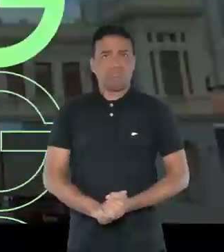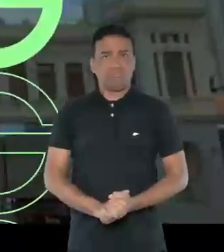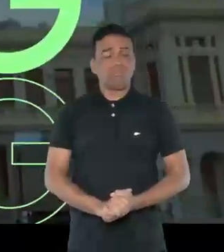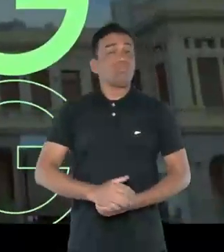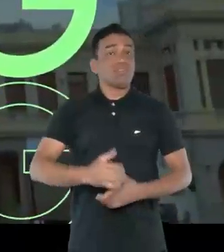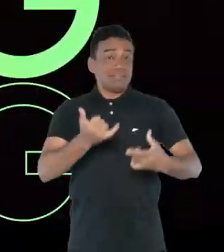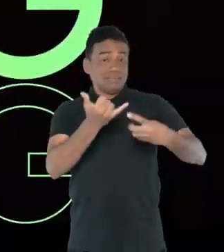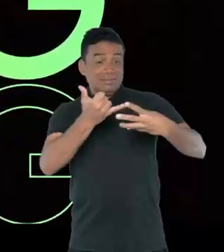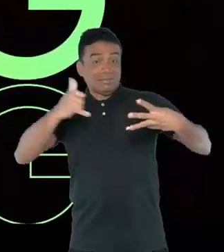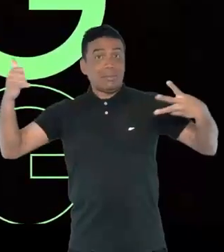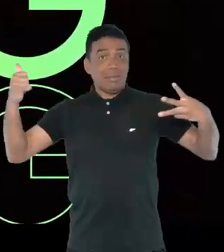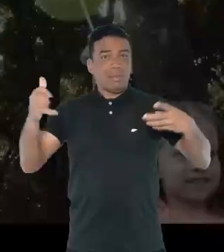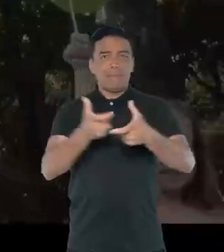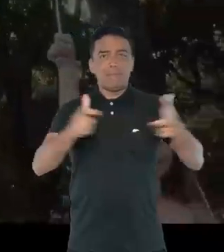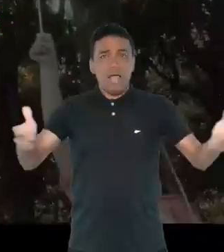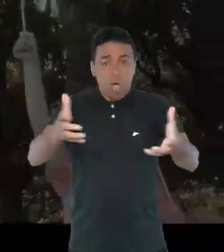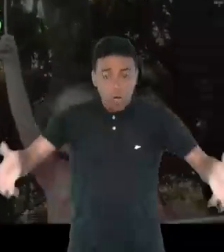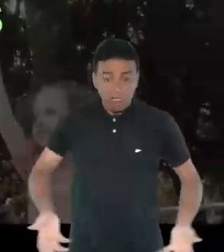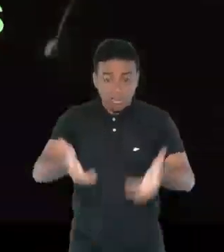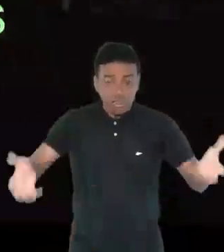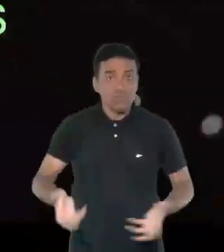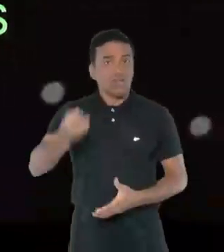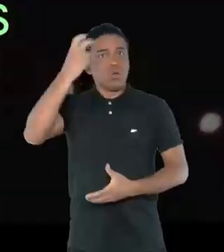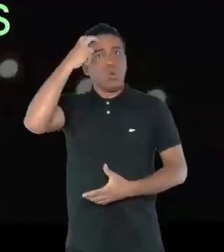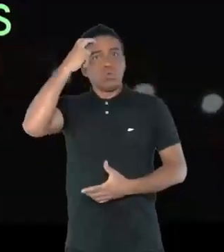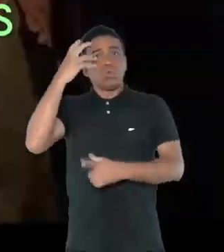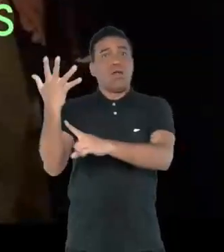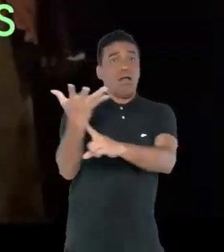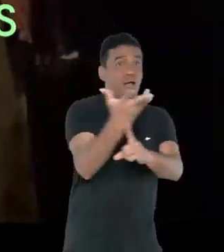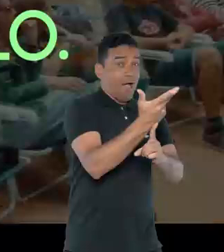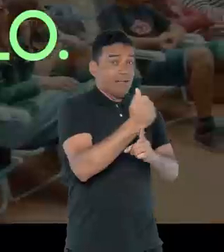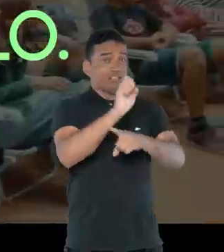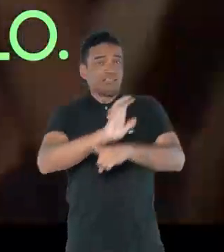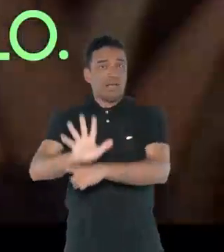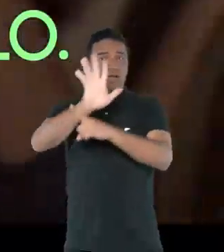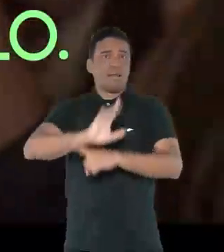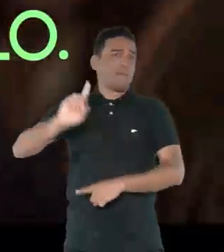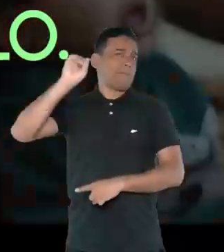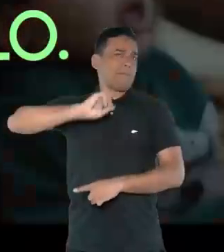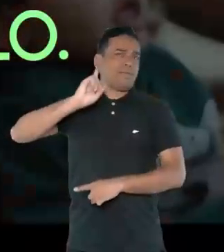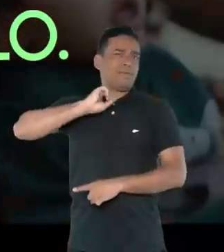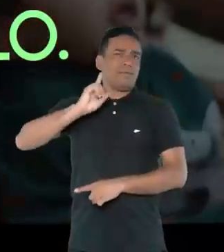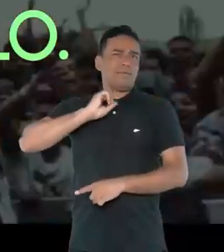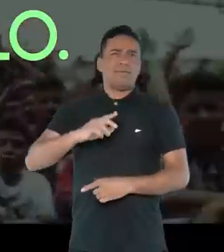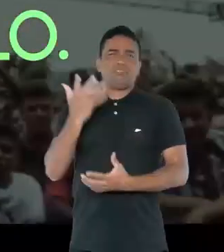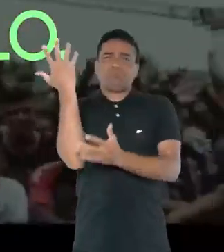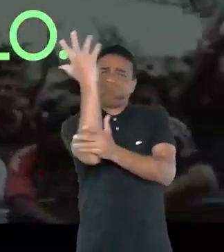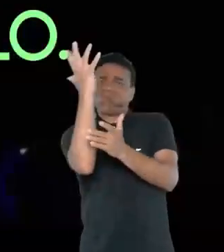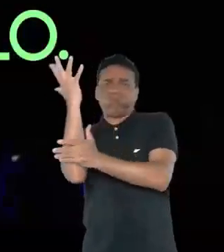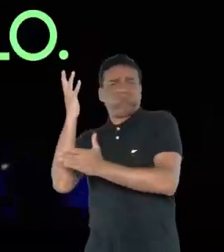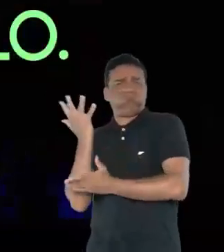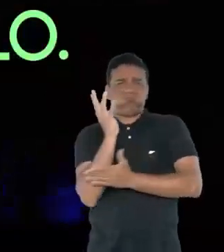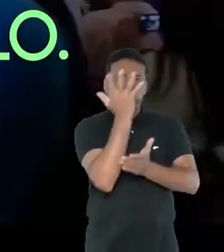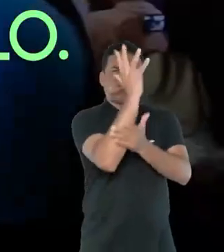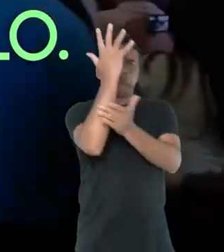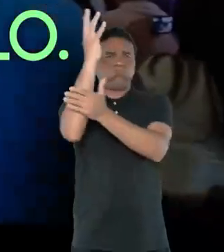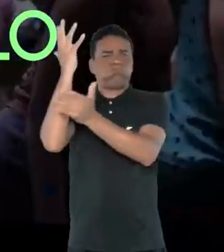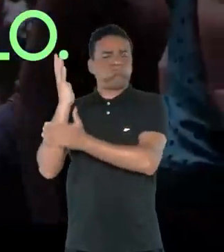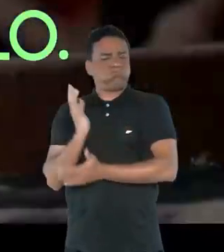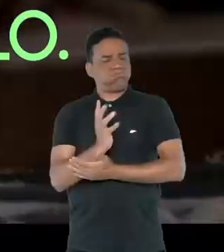A CEMIG, maior incentivadora da cultura de Minas, aplaude de pé este espetáculo.